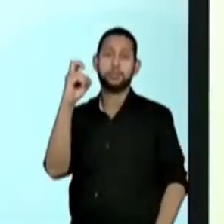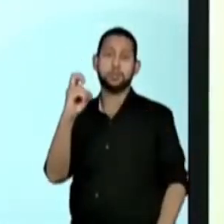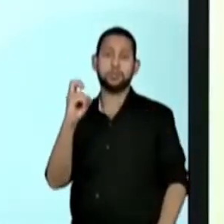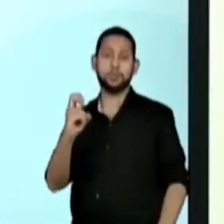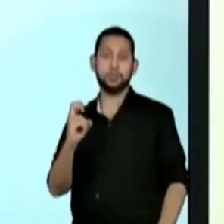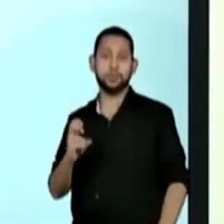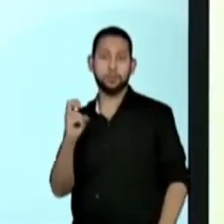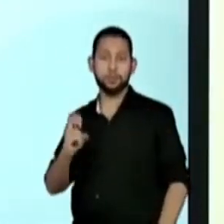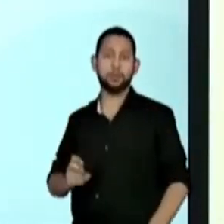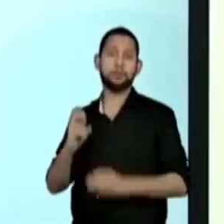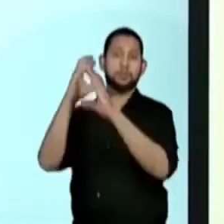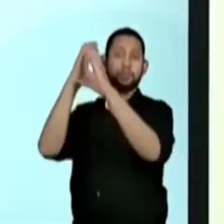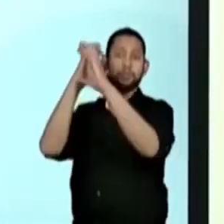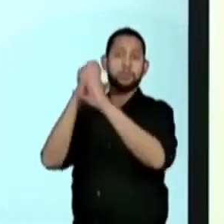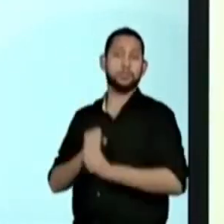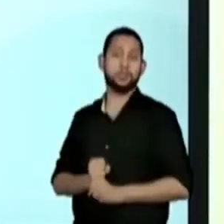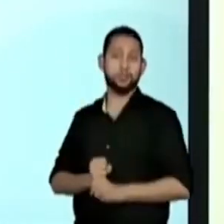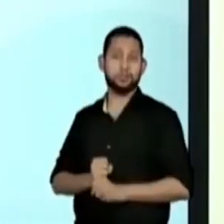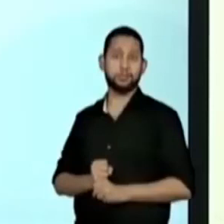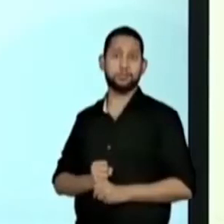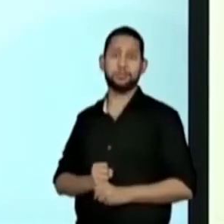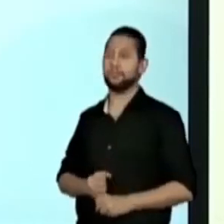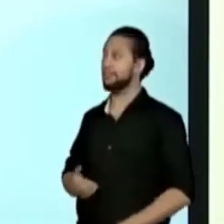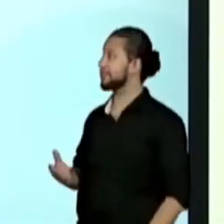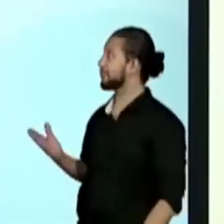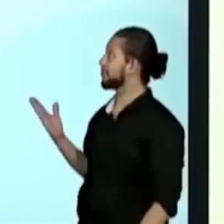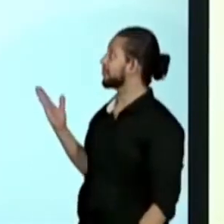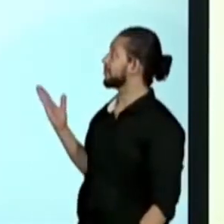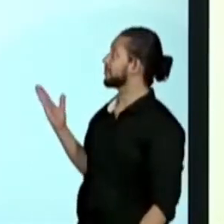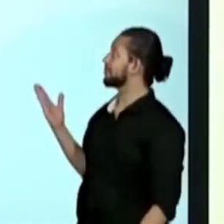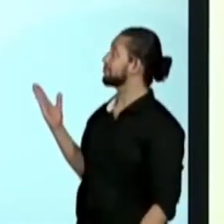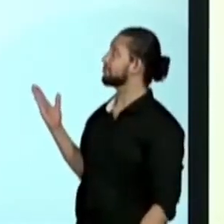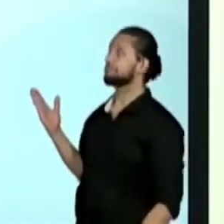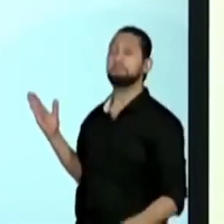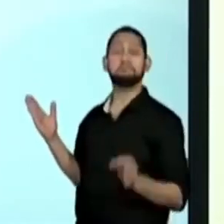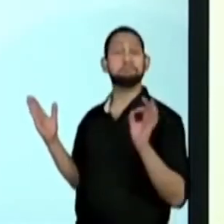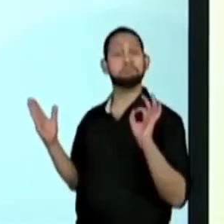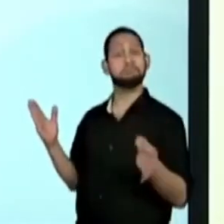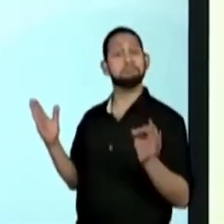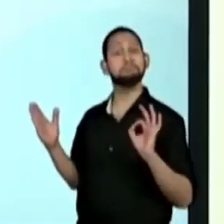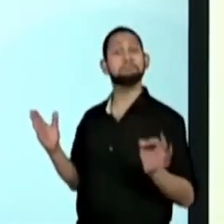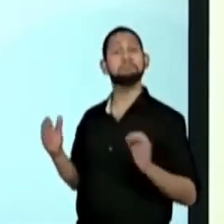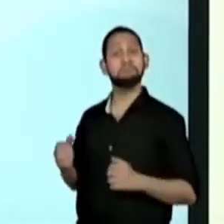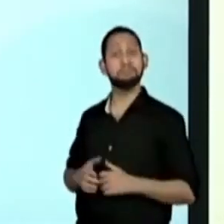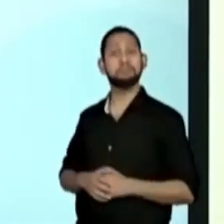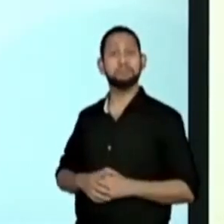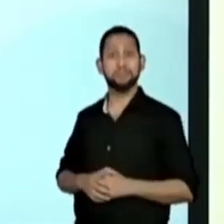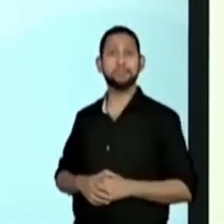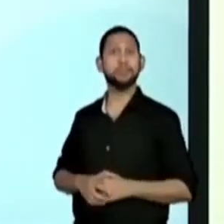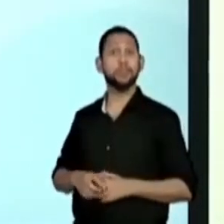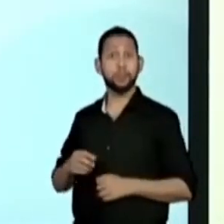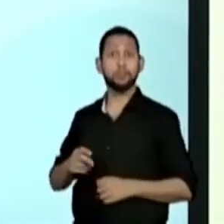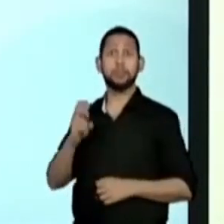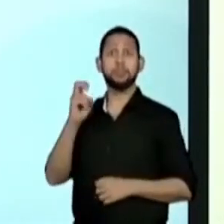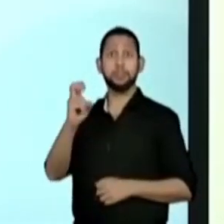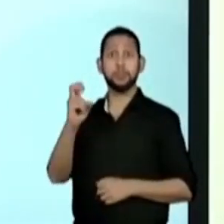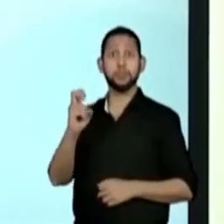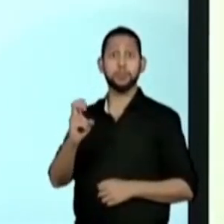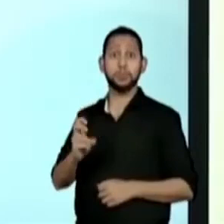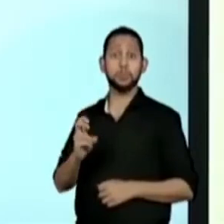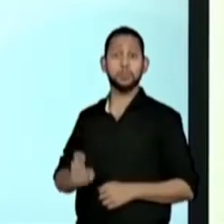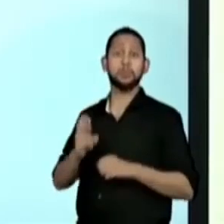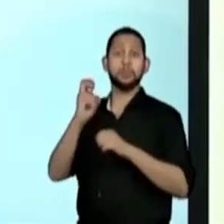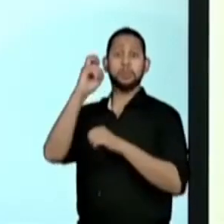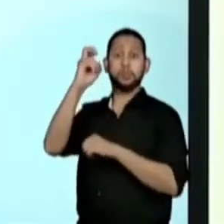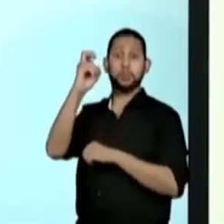5 mais 5 mais 5 mais 5 mais 5 e mais 5 se o